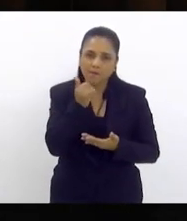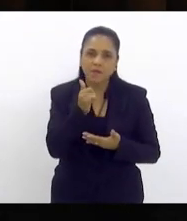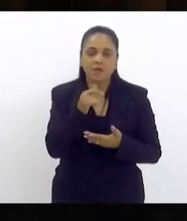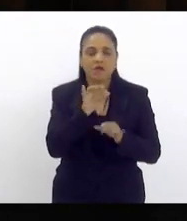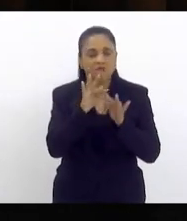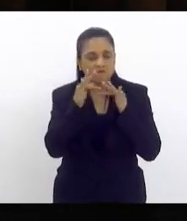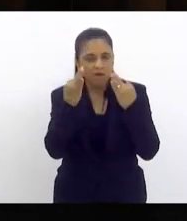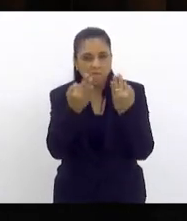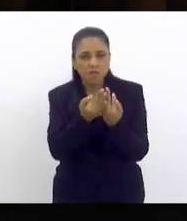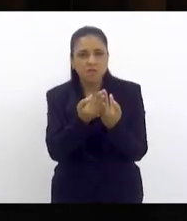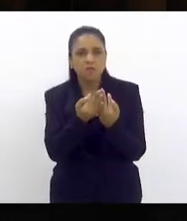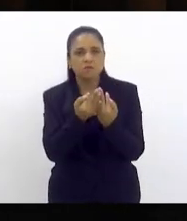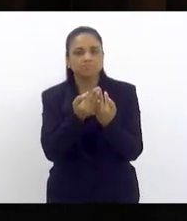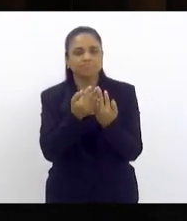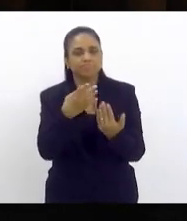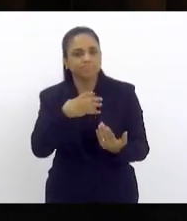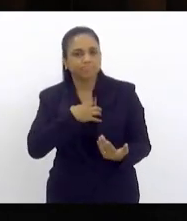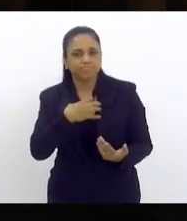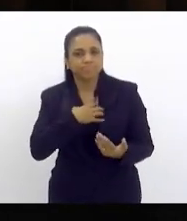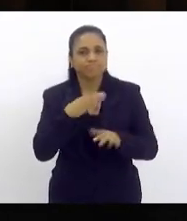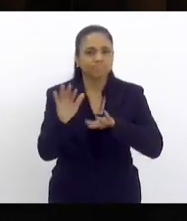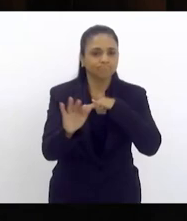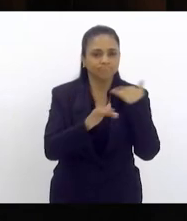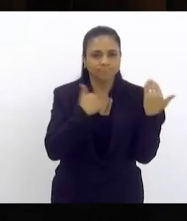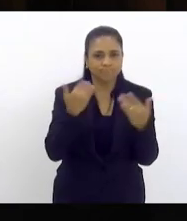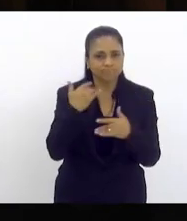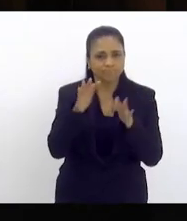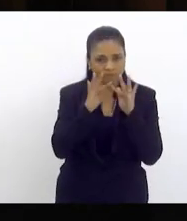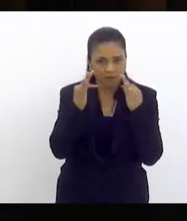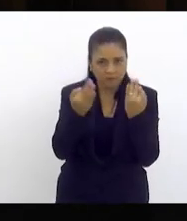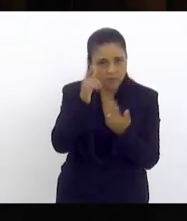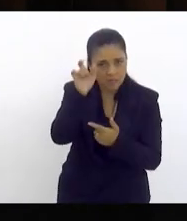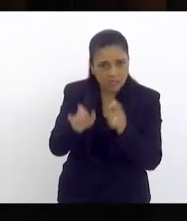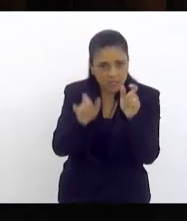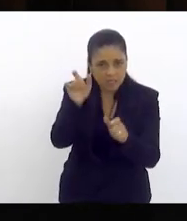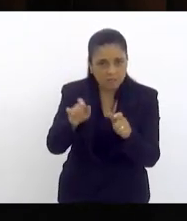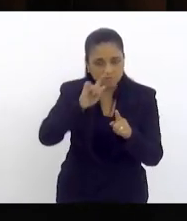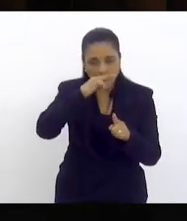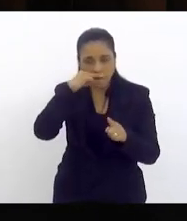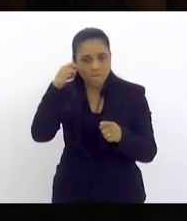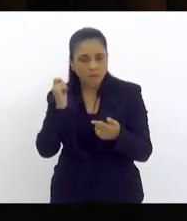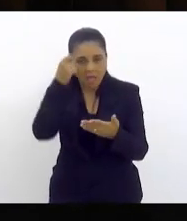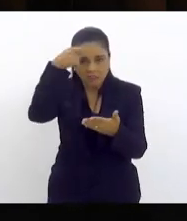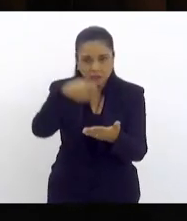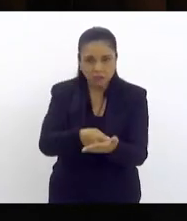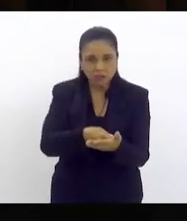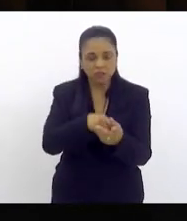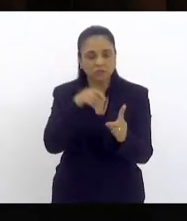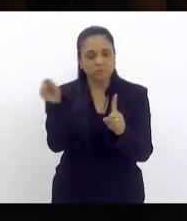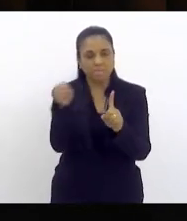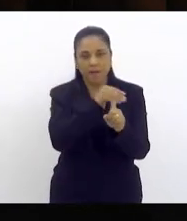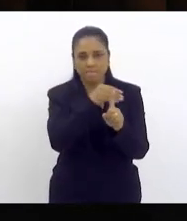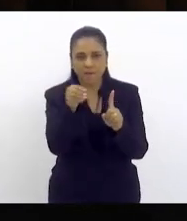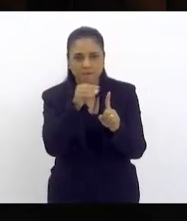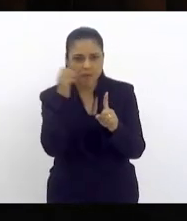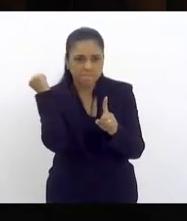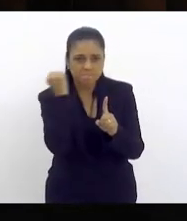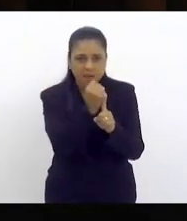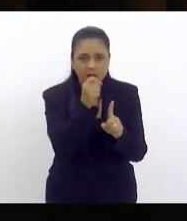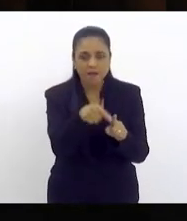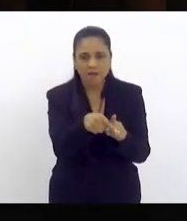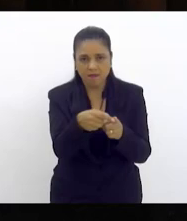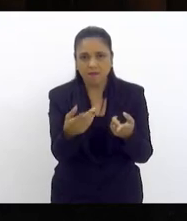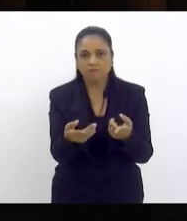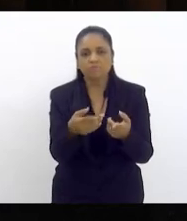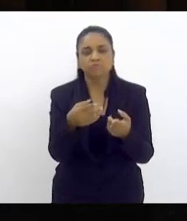famílias enlutadas pela perda da violência machista e os feminicídios levaram essas famílias, mulheres, mães que